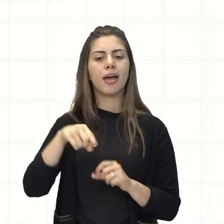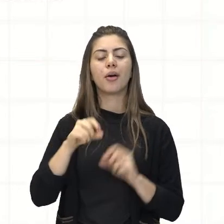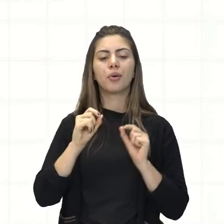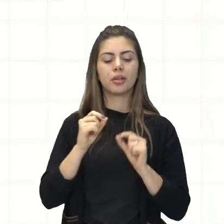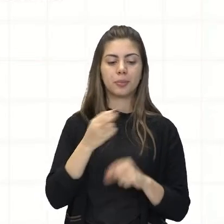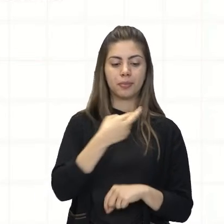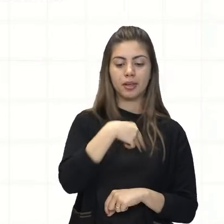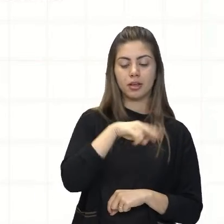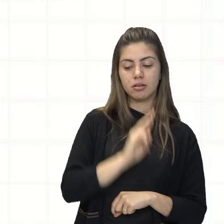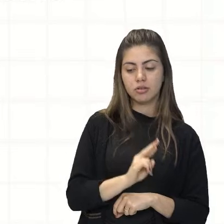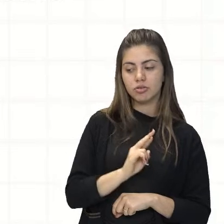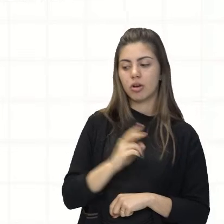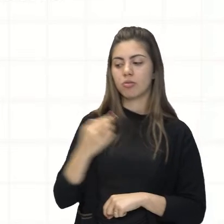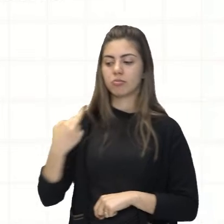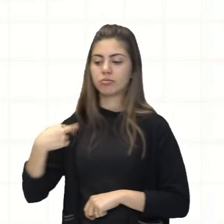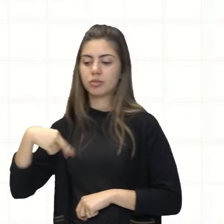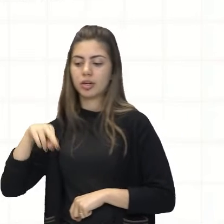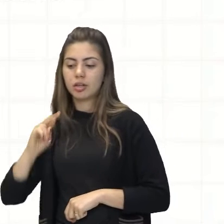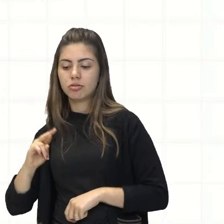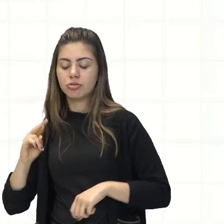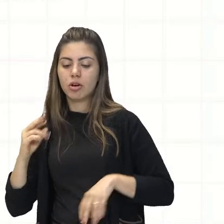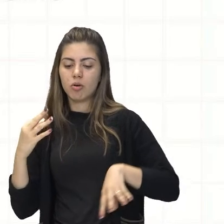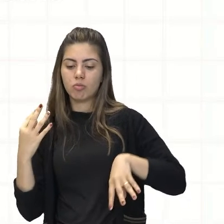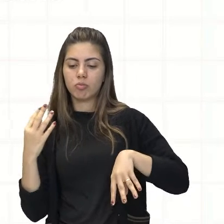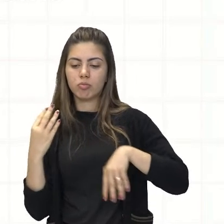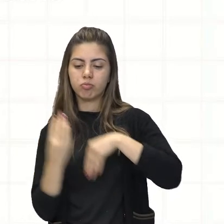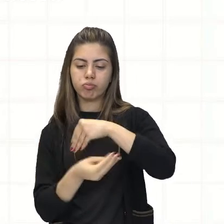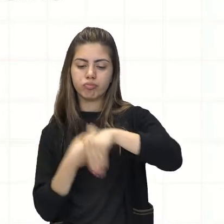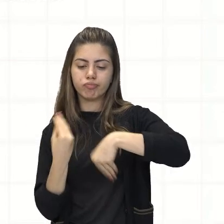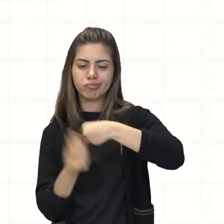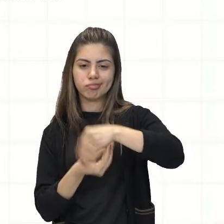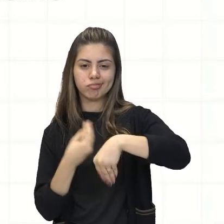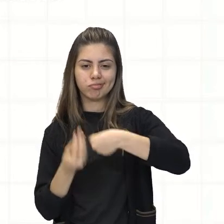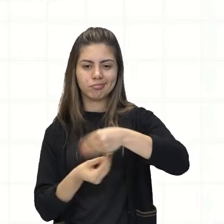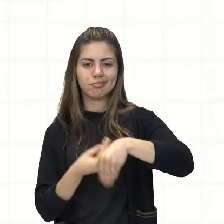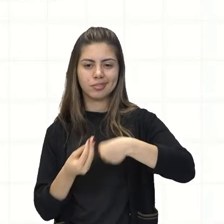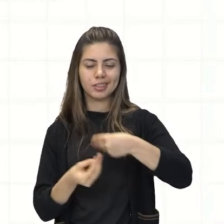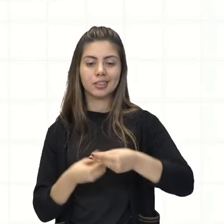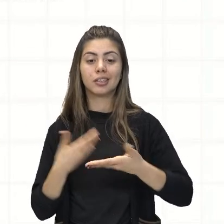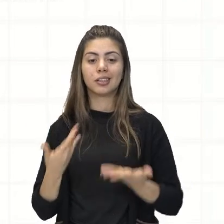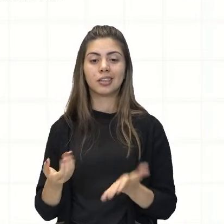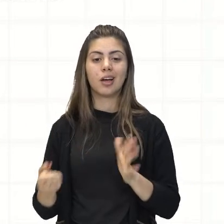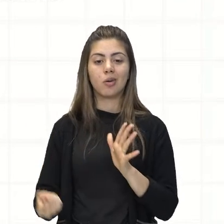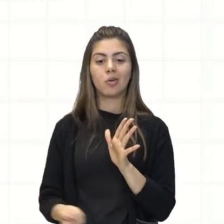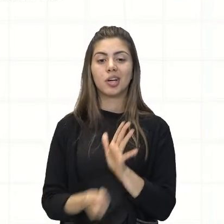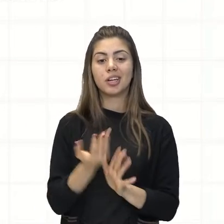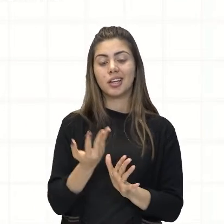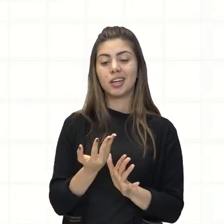mesclar elementos de determinada religião ou cultura com o outro, que vão dar origem